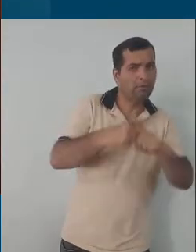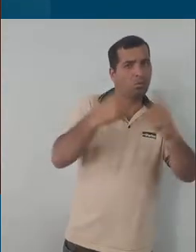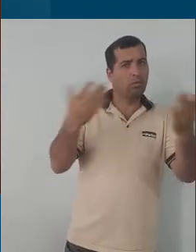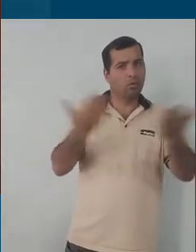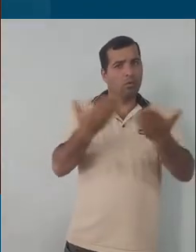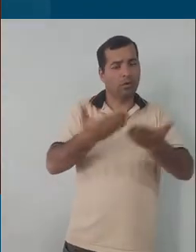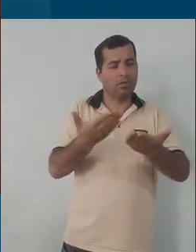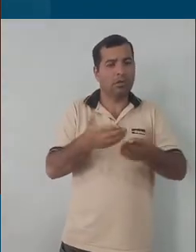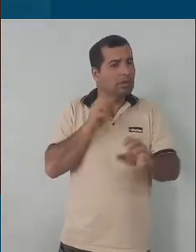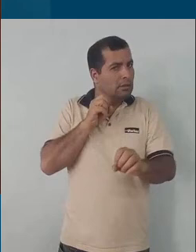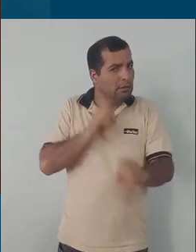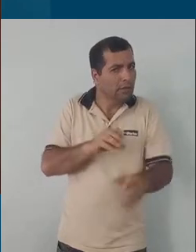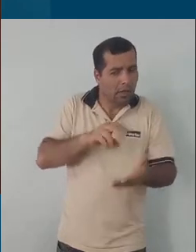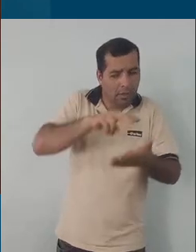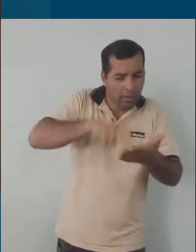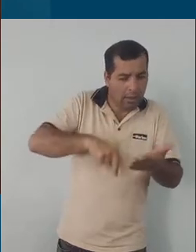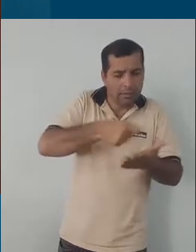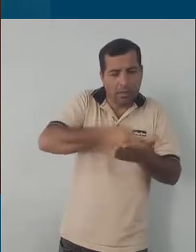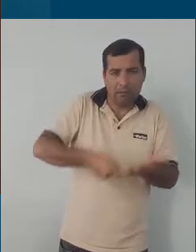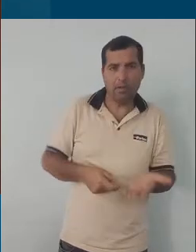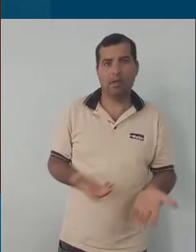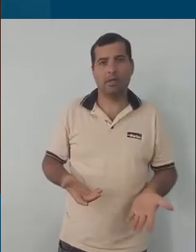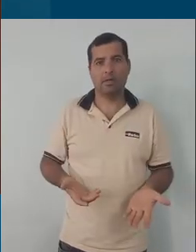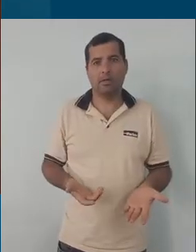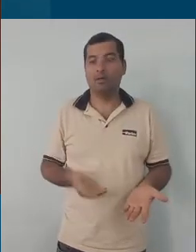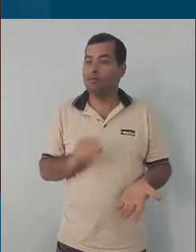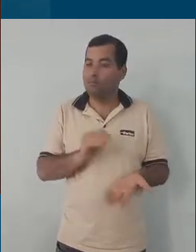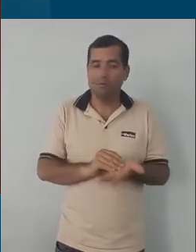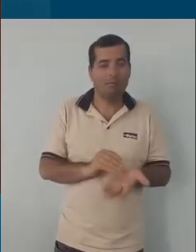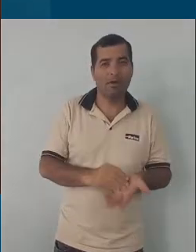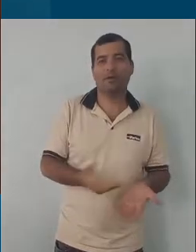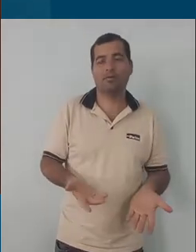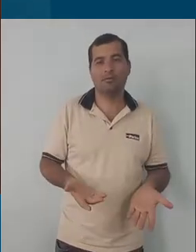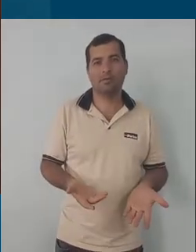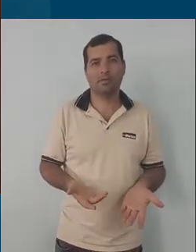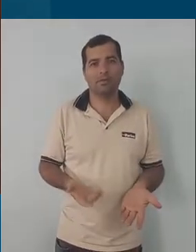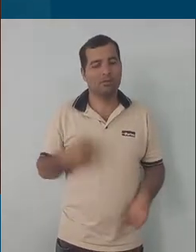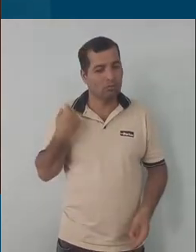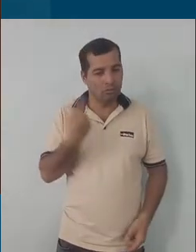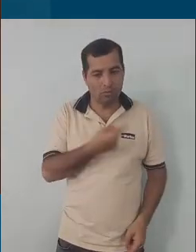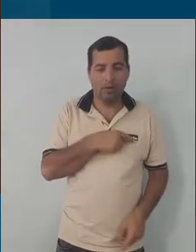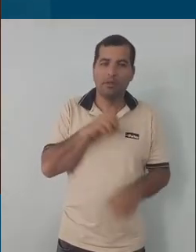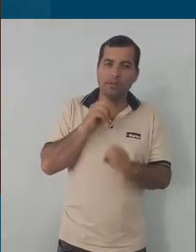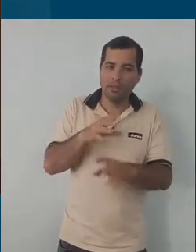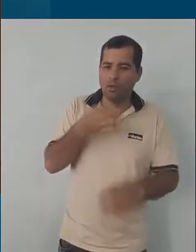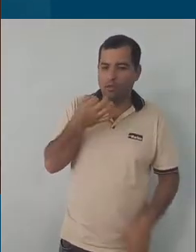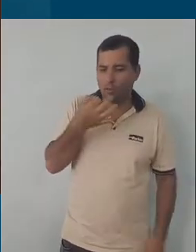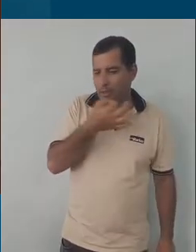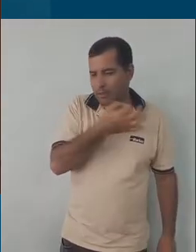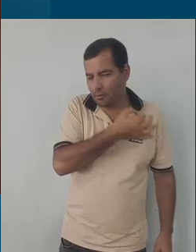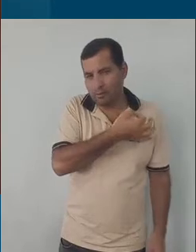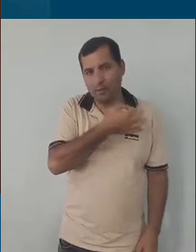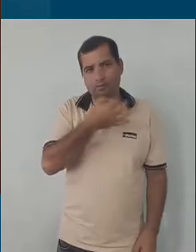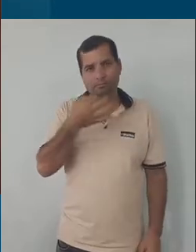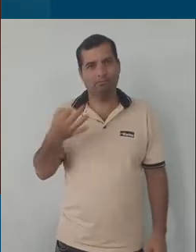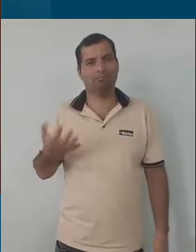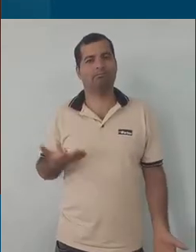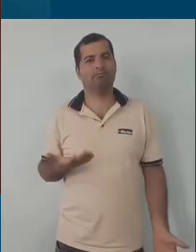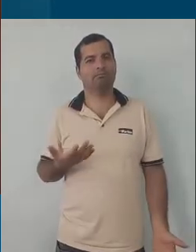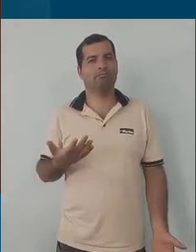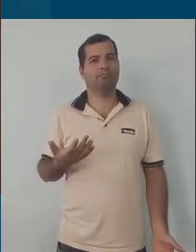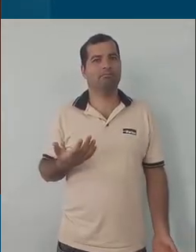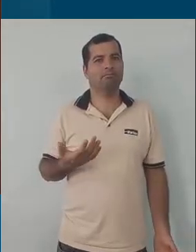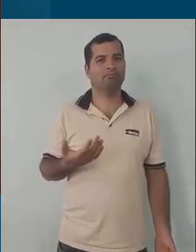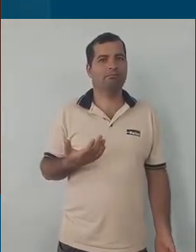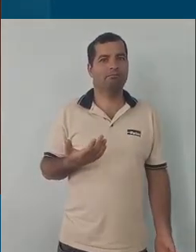ensinar a escrever. Nós não estamos fazendo isso na escola. Nós estamos ensinando a oralizar, mas as crianças não